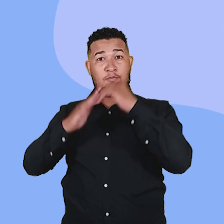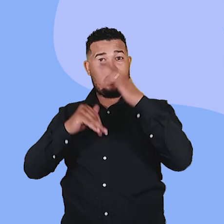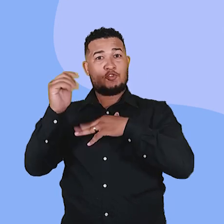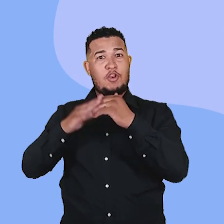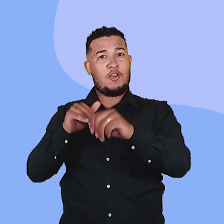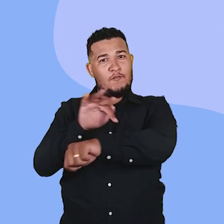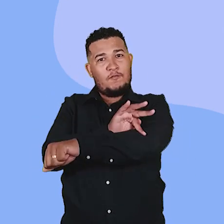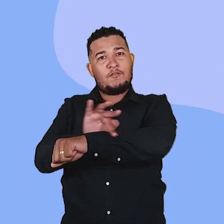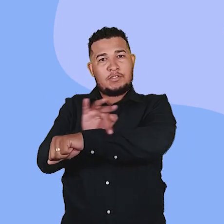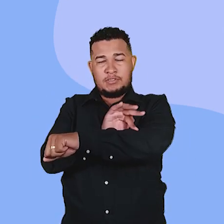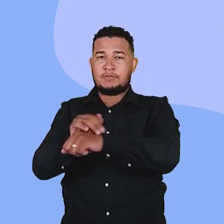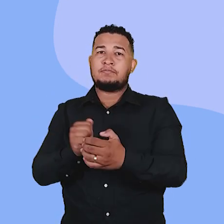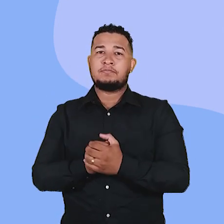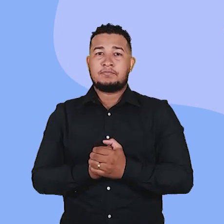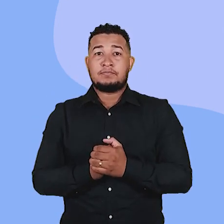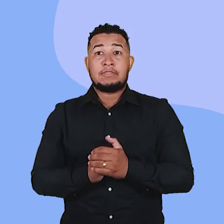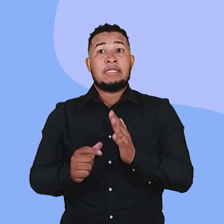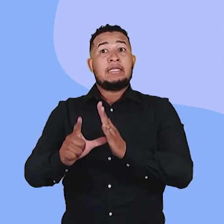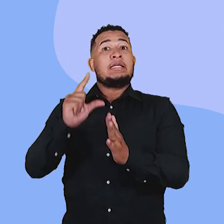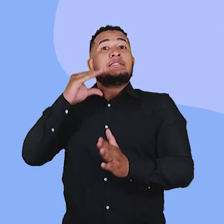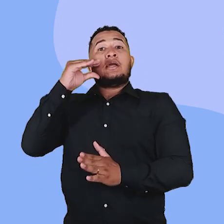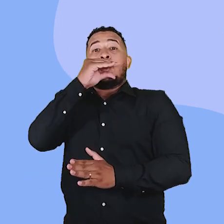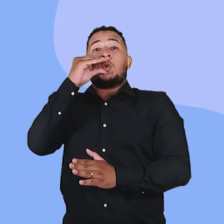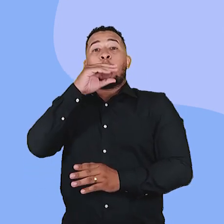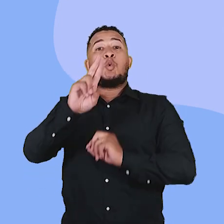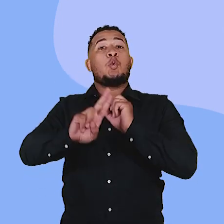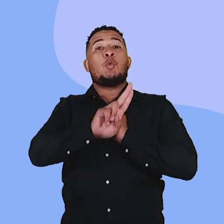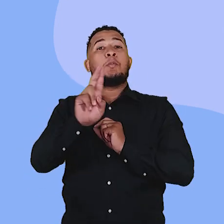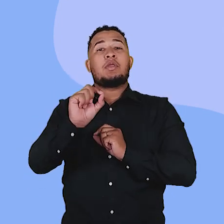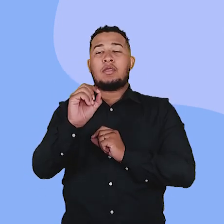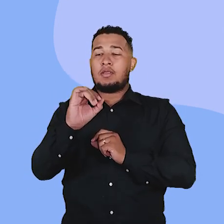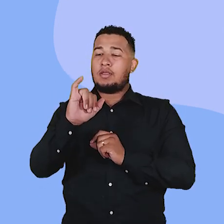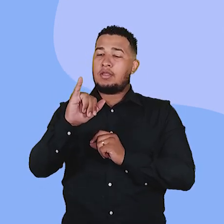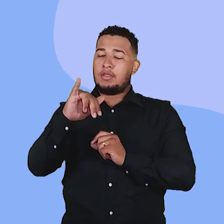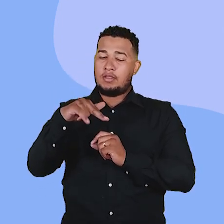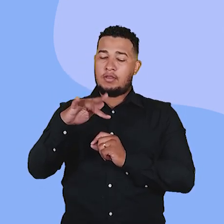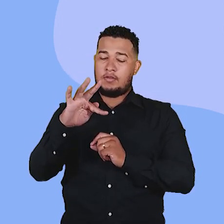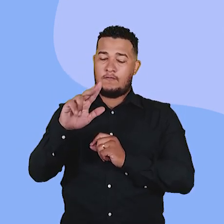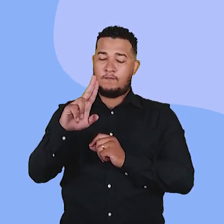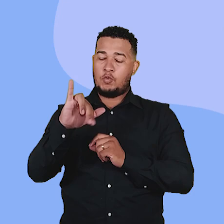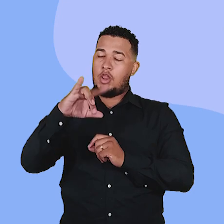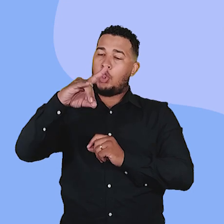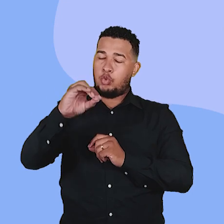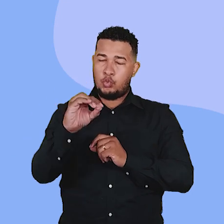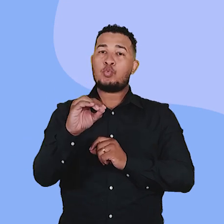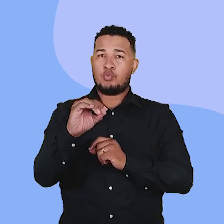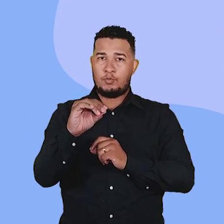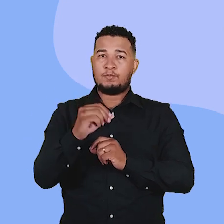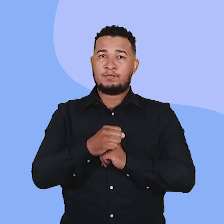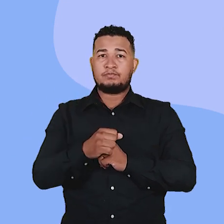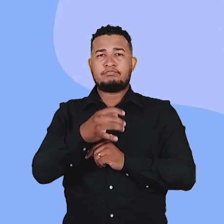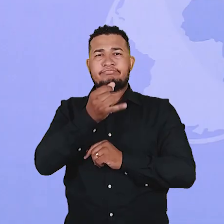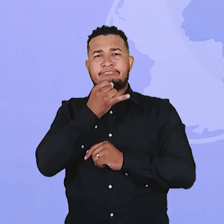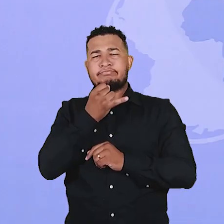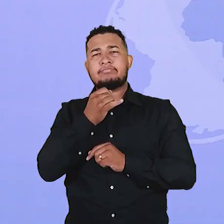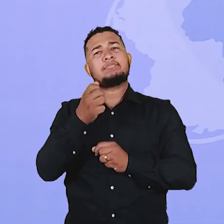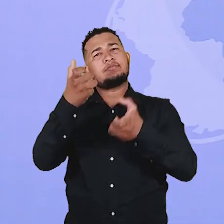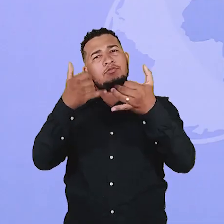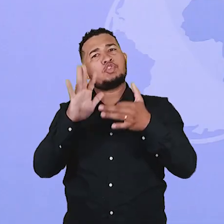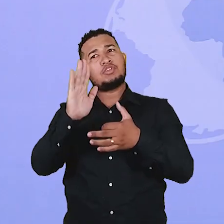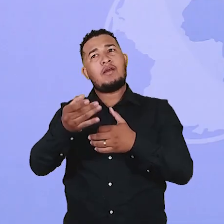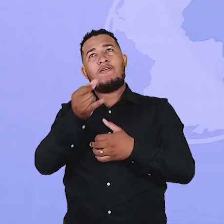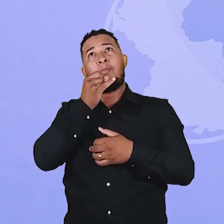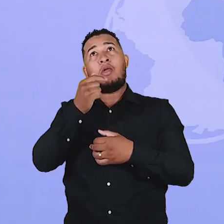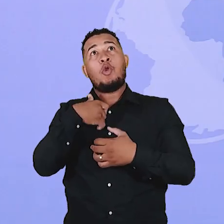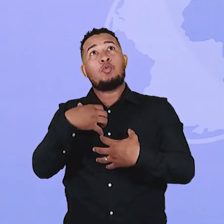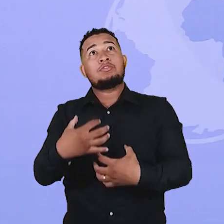Antes o calor era chamado de fluido calórico, onde ele se incorporava aos corpos ou sistema. Então, como eu disse,